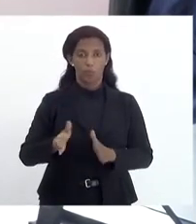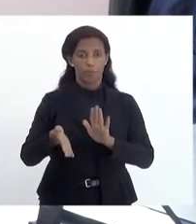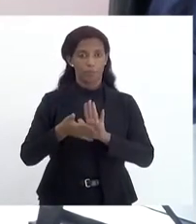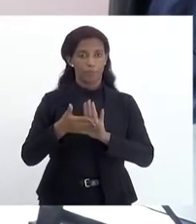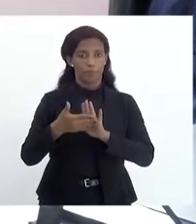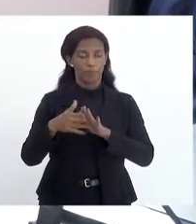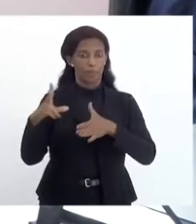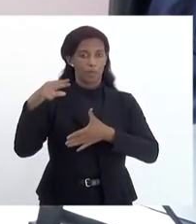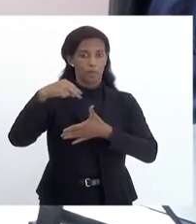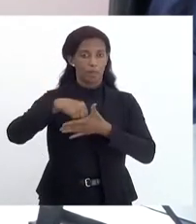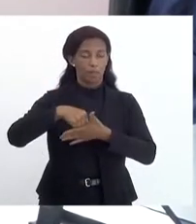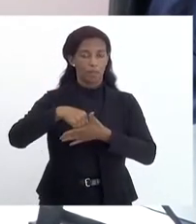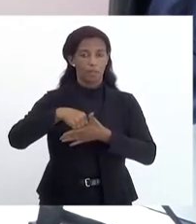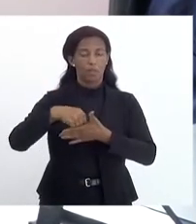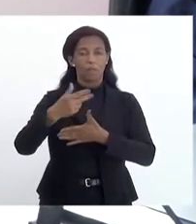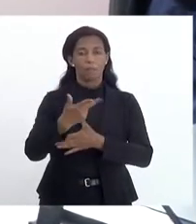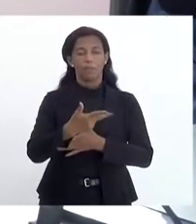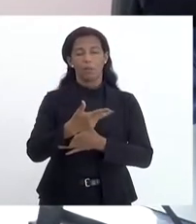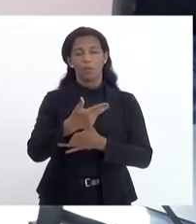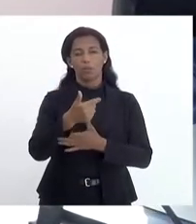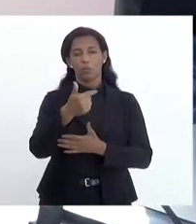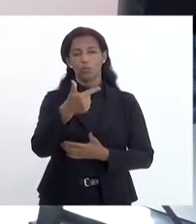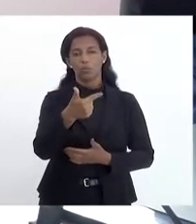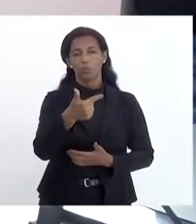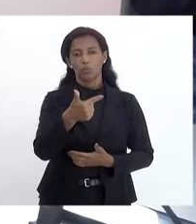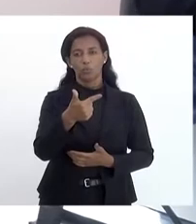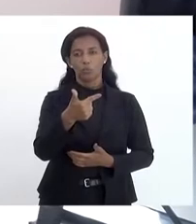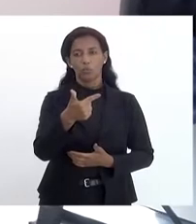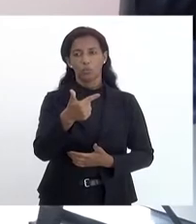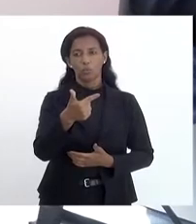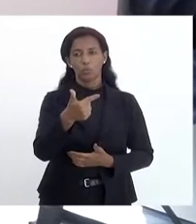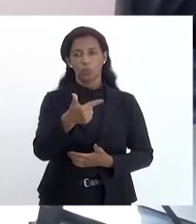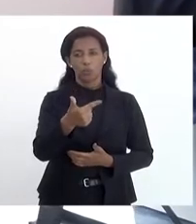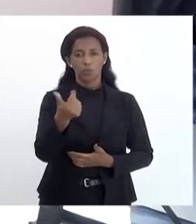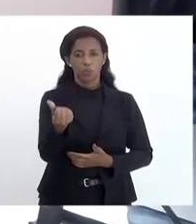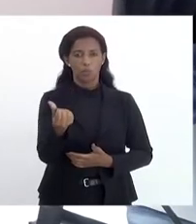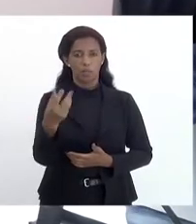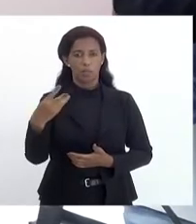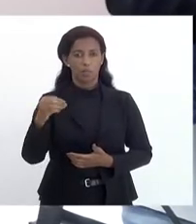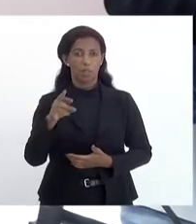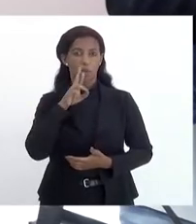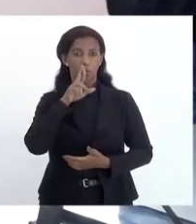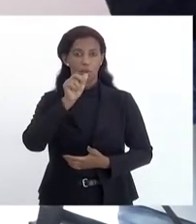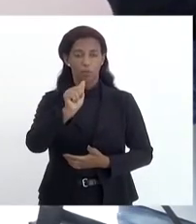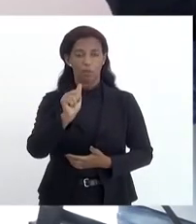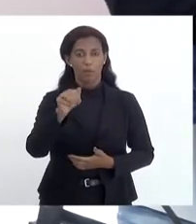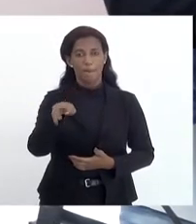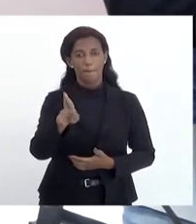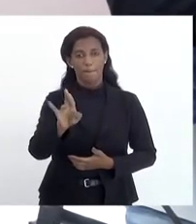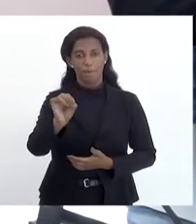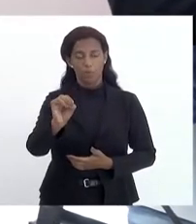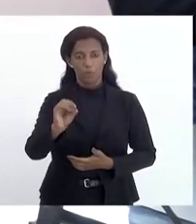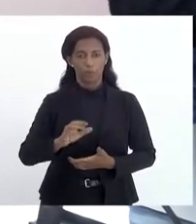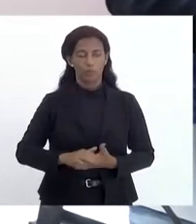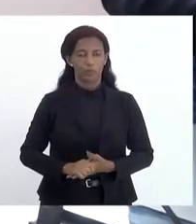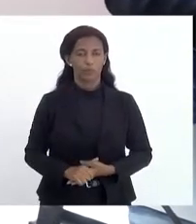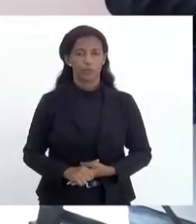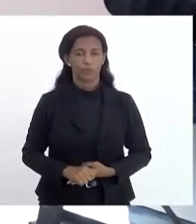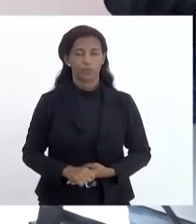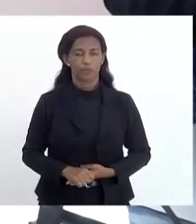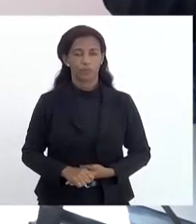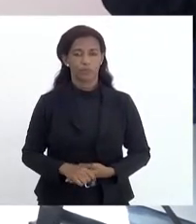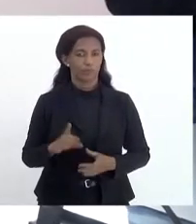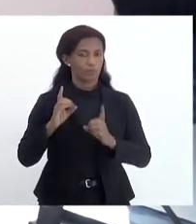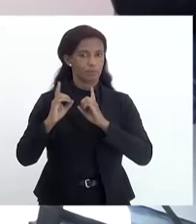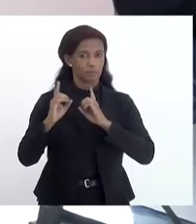Parecer pela anexação PL 2630 de 2020, o deputado Rodrigo Amorim, deputado Bruno Dauaire.